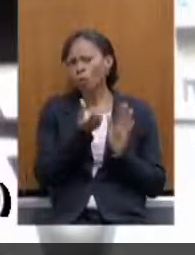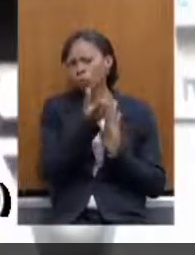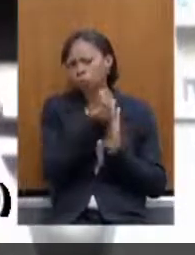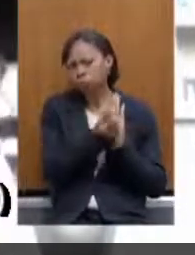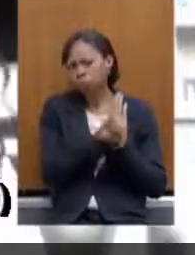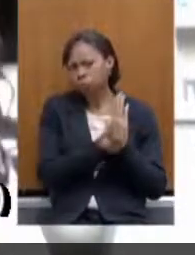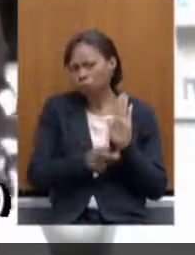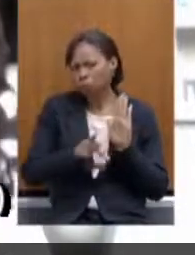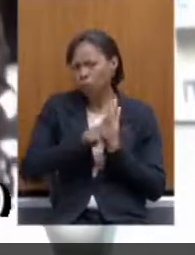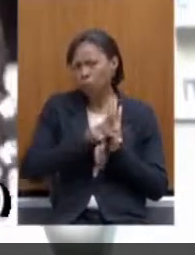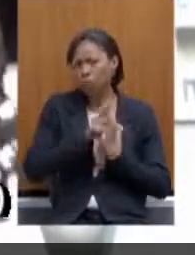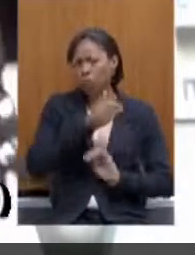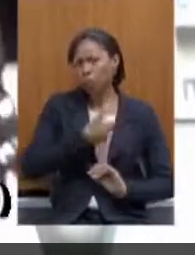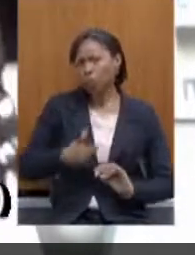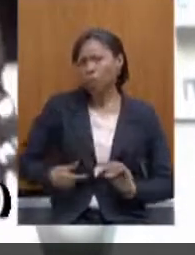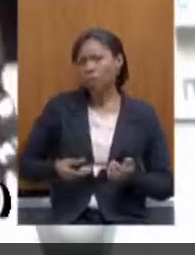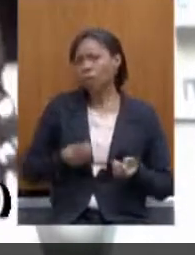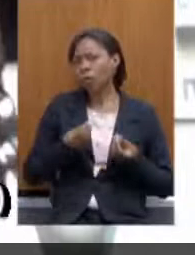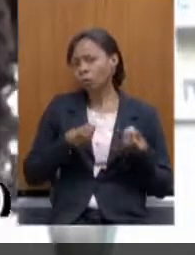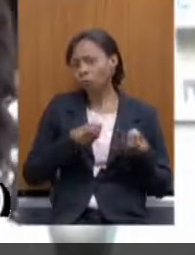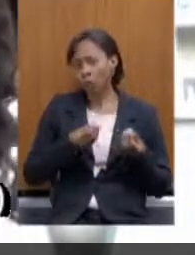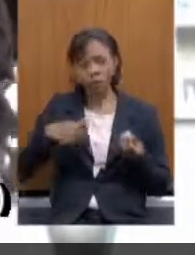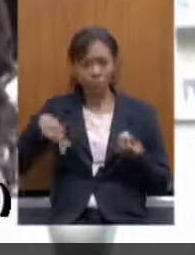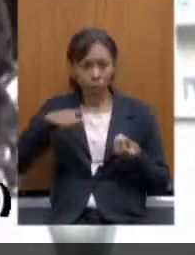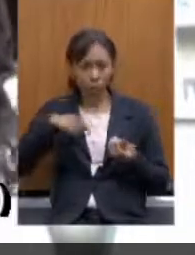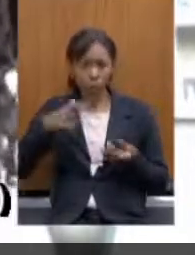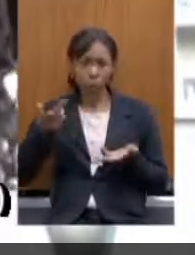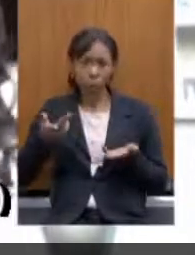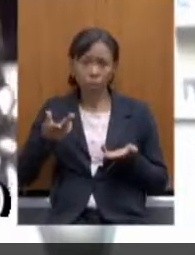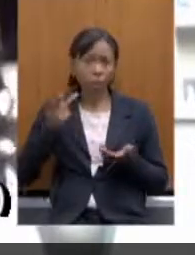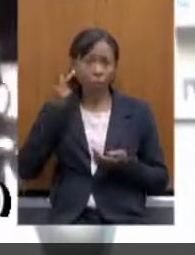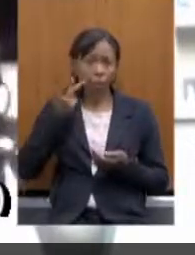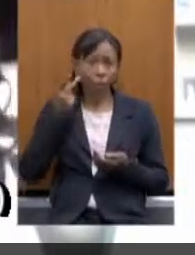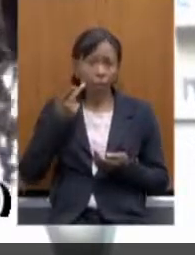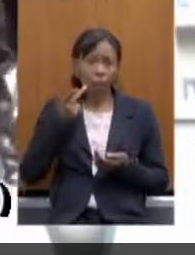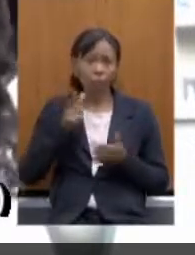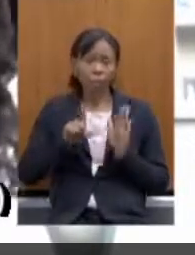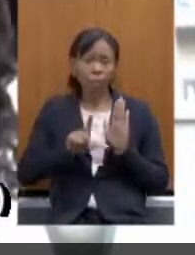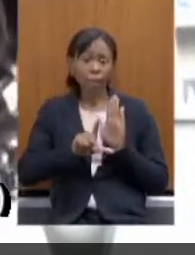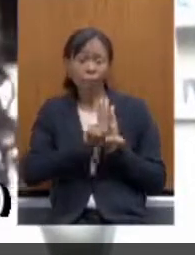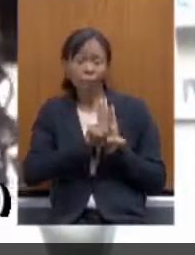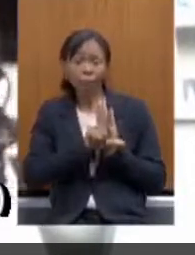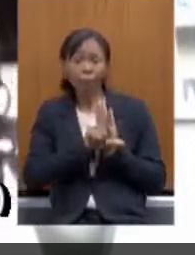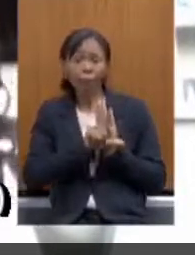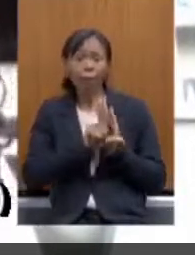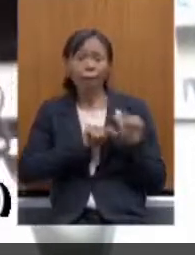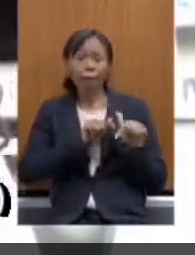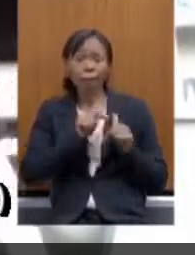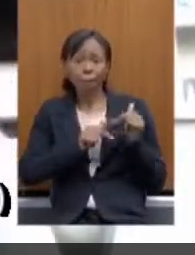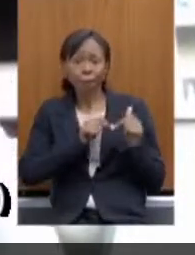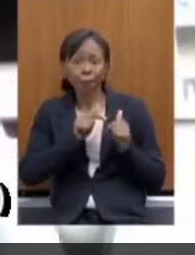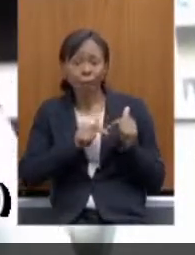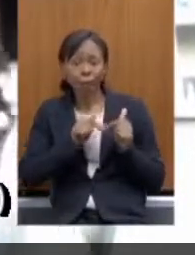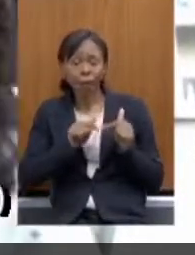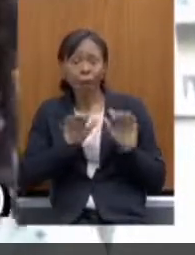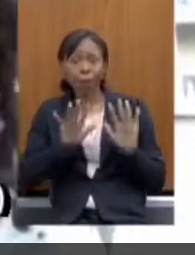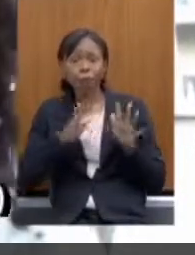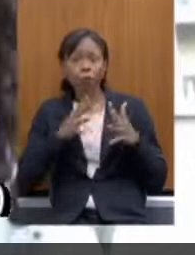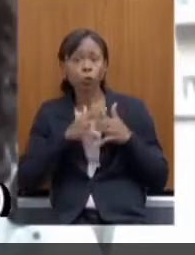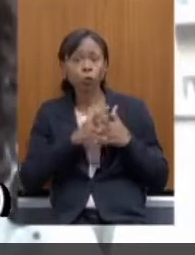nós parlamentares não podemos nesses lado escuro é isso ainda é divertido e eu digo por mim